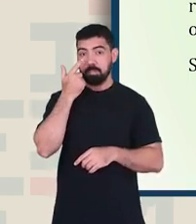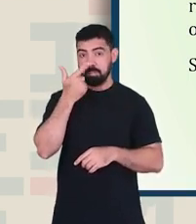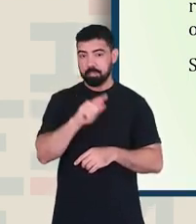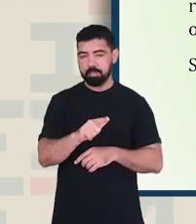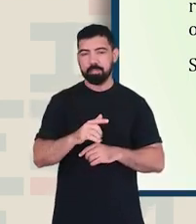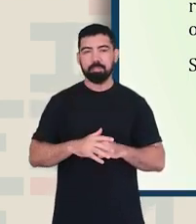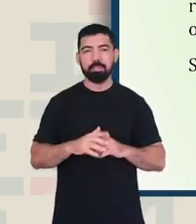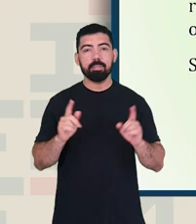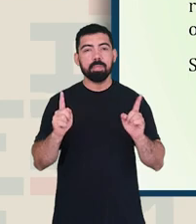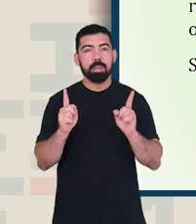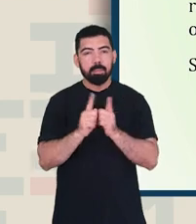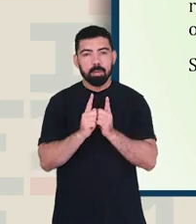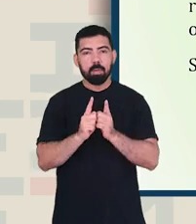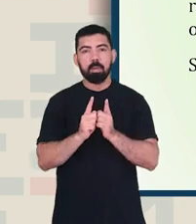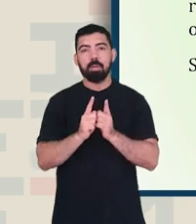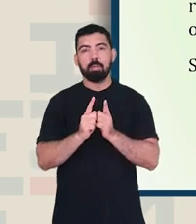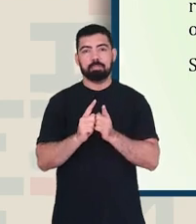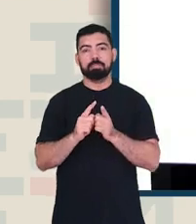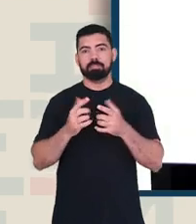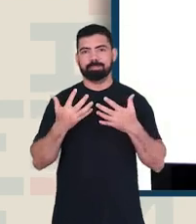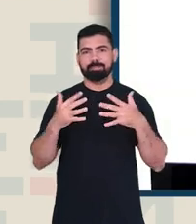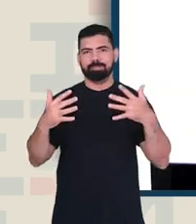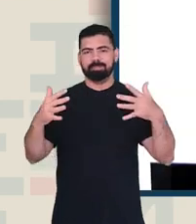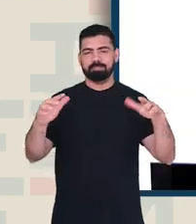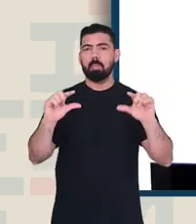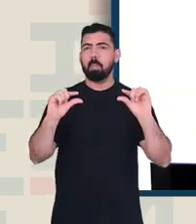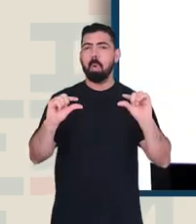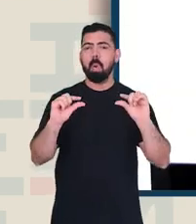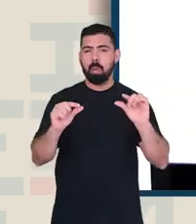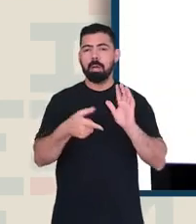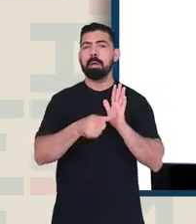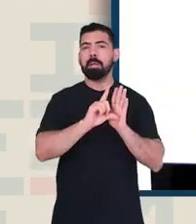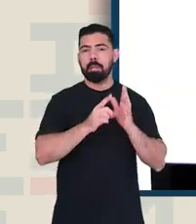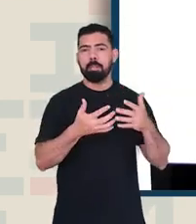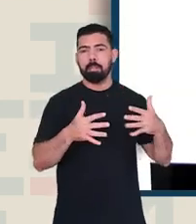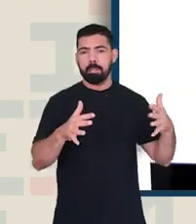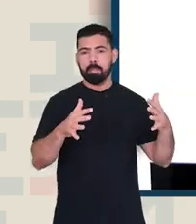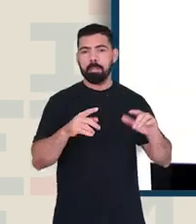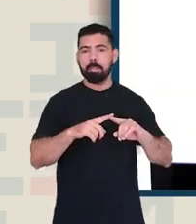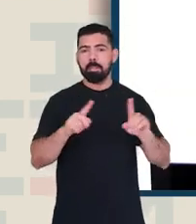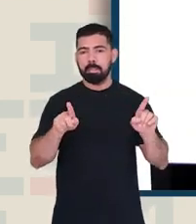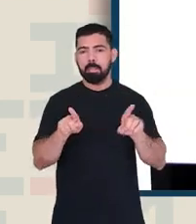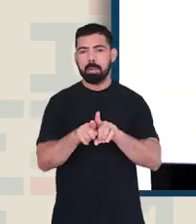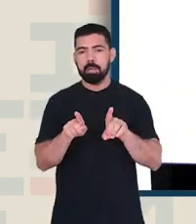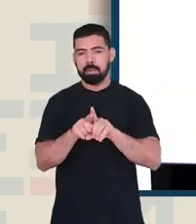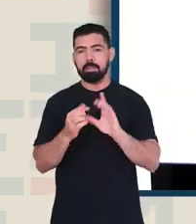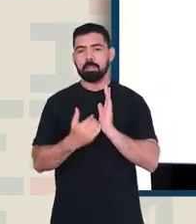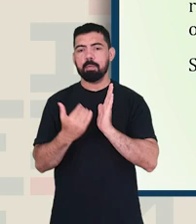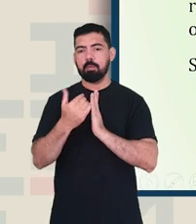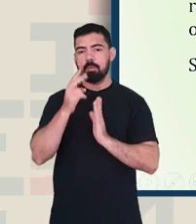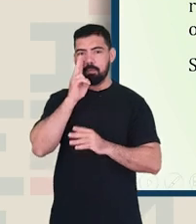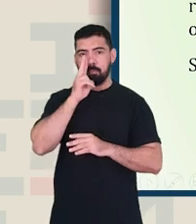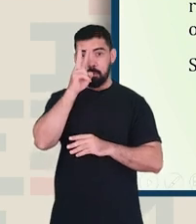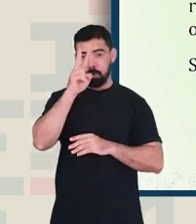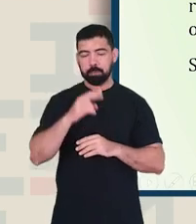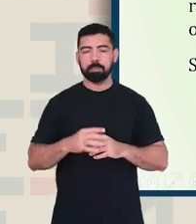Um pouco menos cheio ou menos pleno que anterior, mas ainda mais do que o sino.